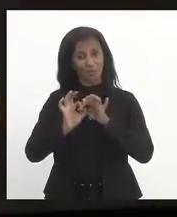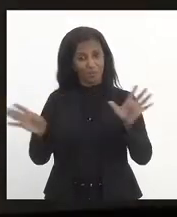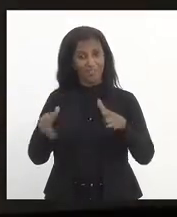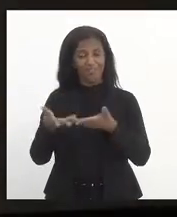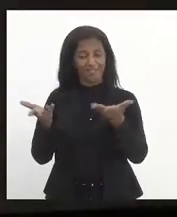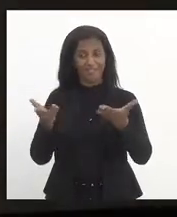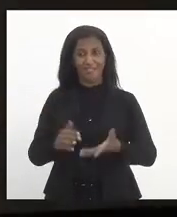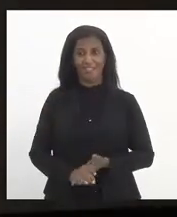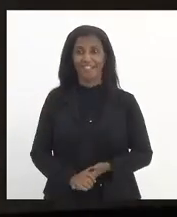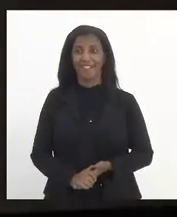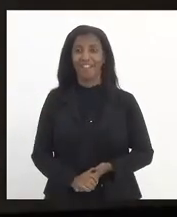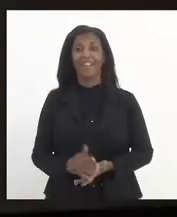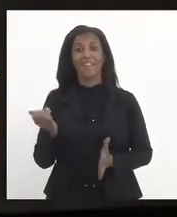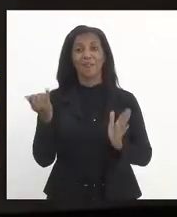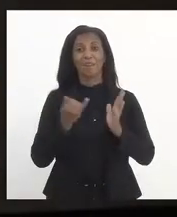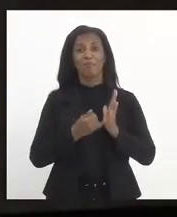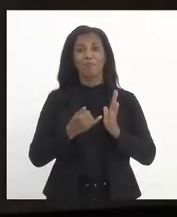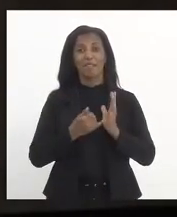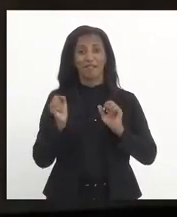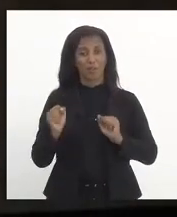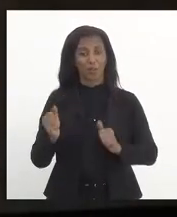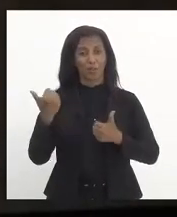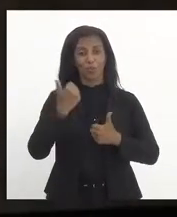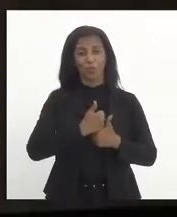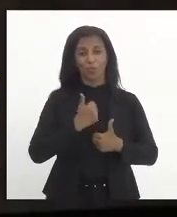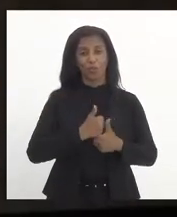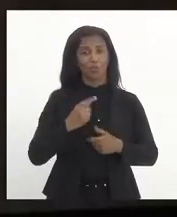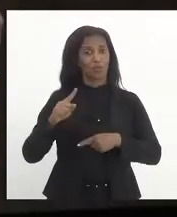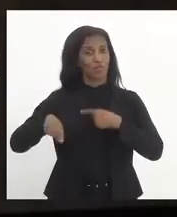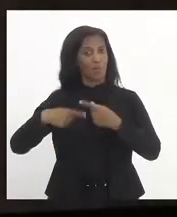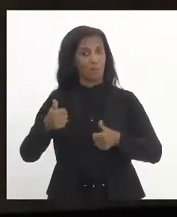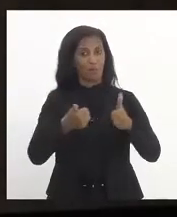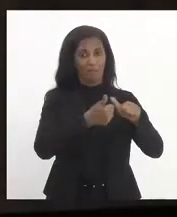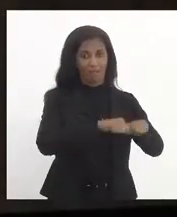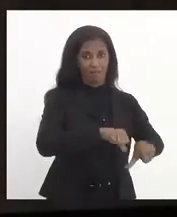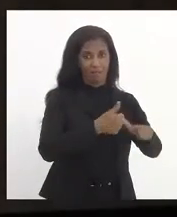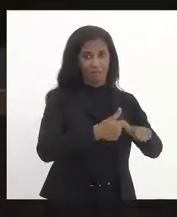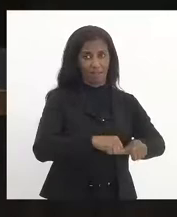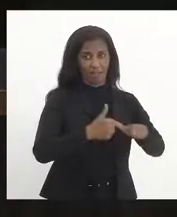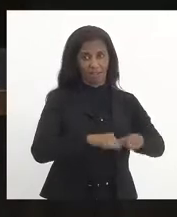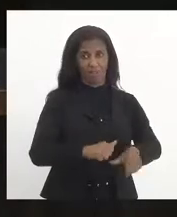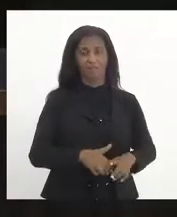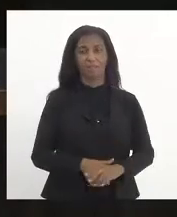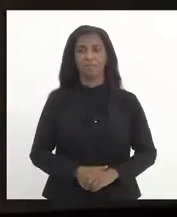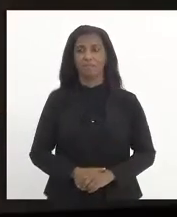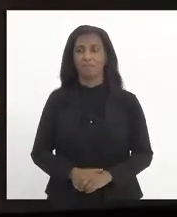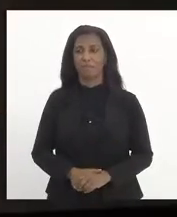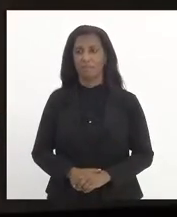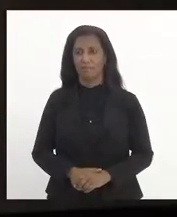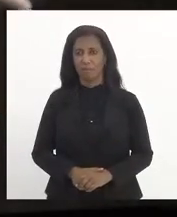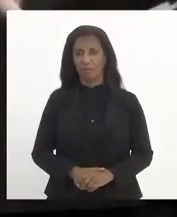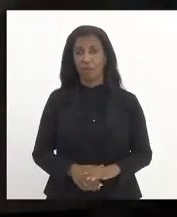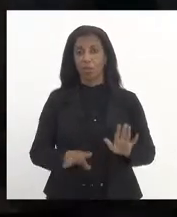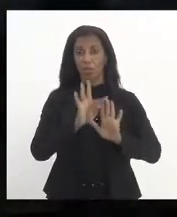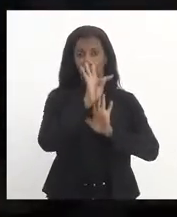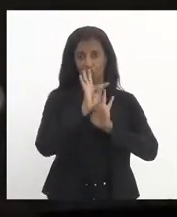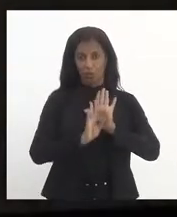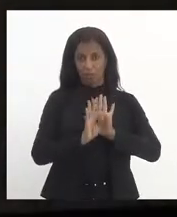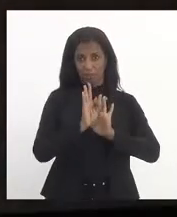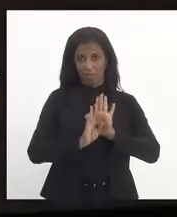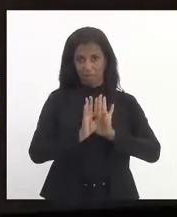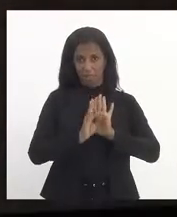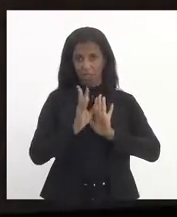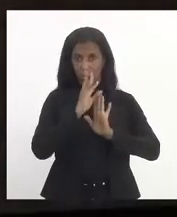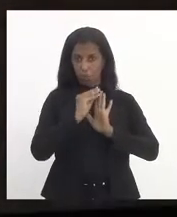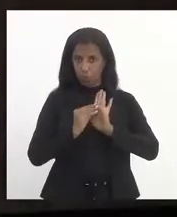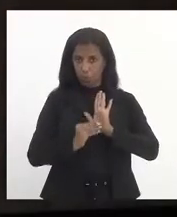é que só seja publicado o substitutivo após análise... Sem problema. Do texto fechadinho,